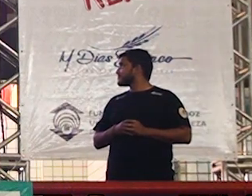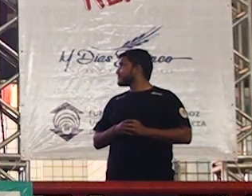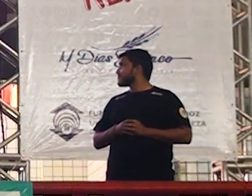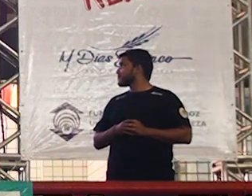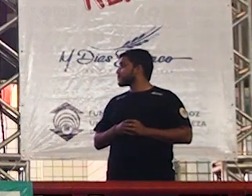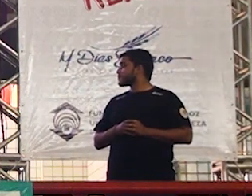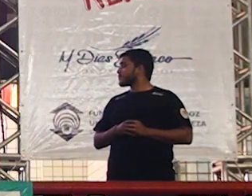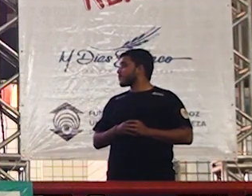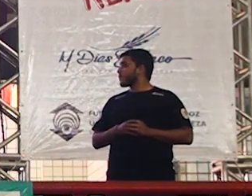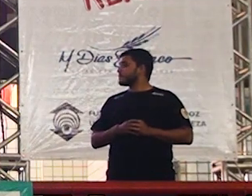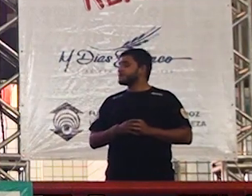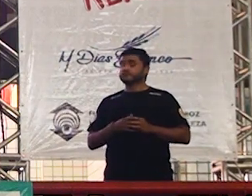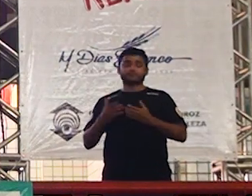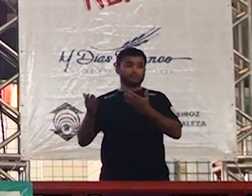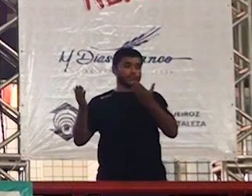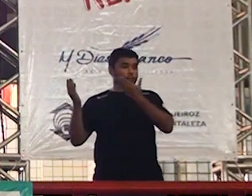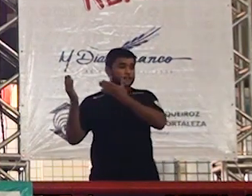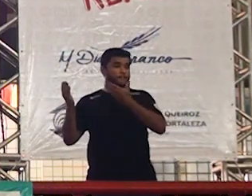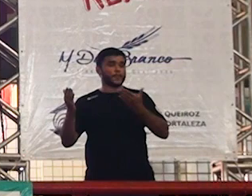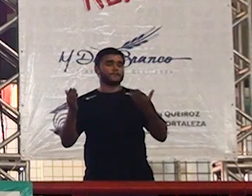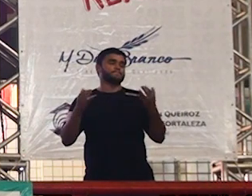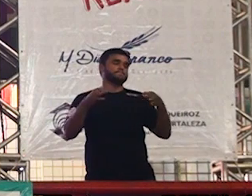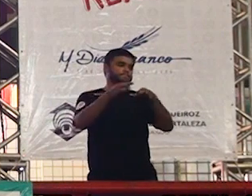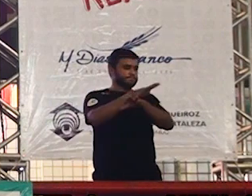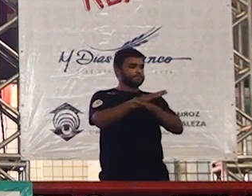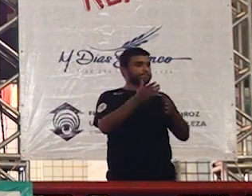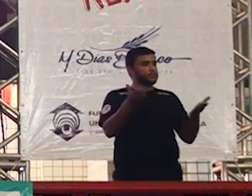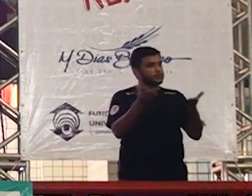Vocês já vimos. E aí, galera, eu vou